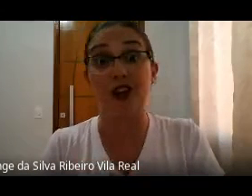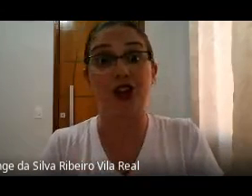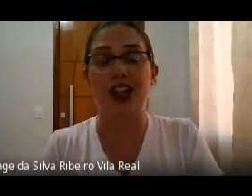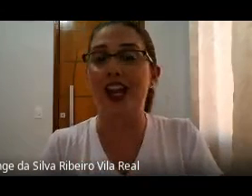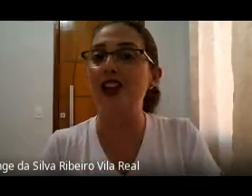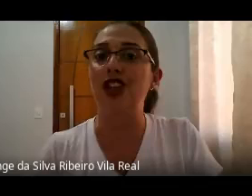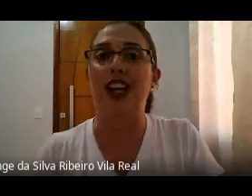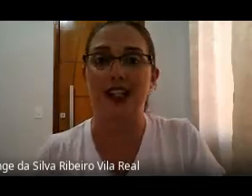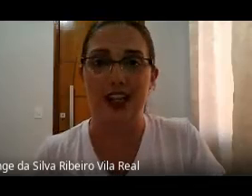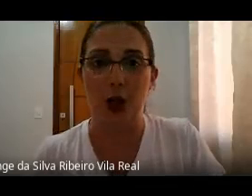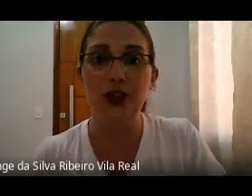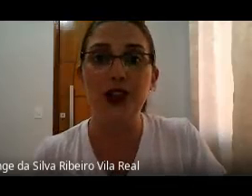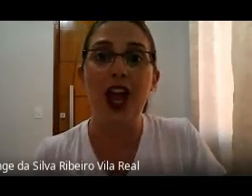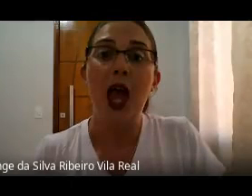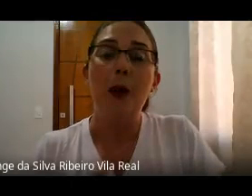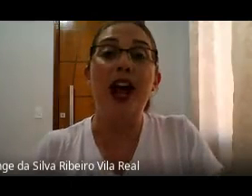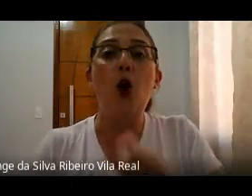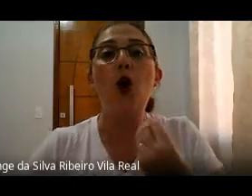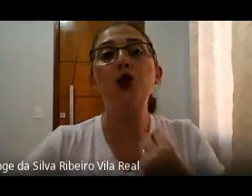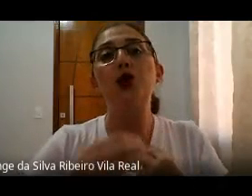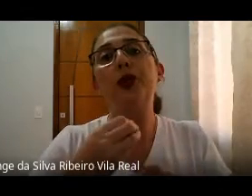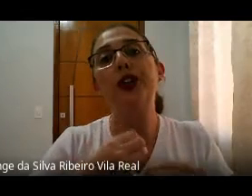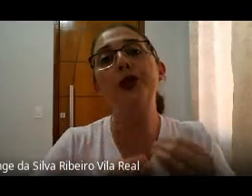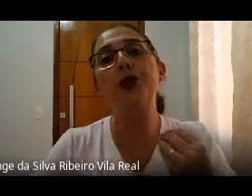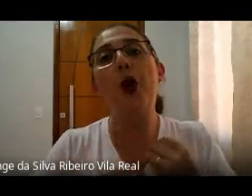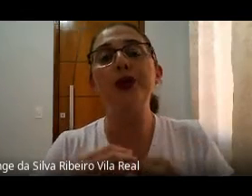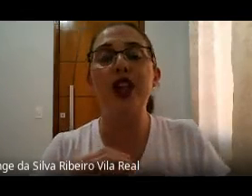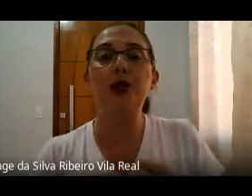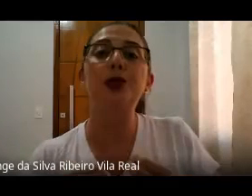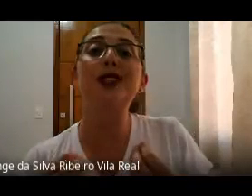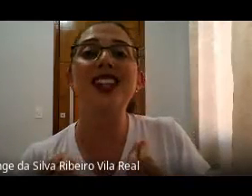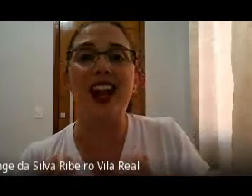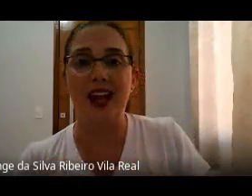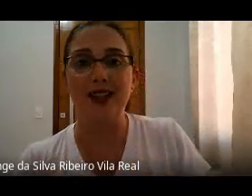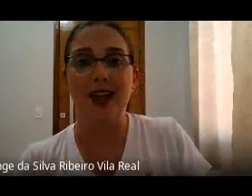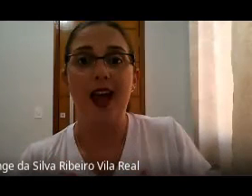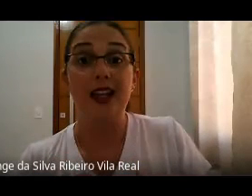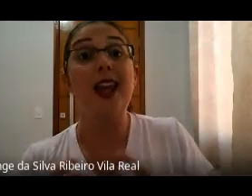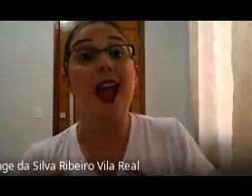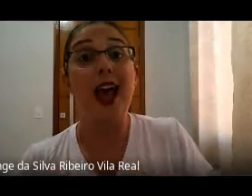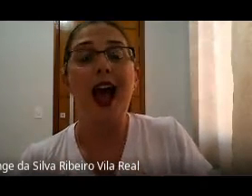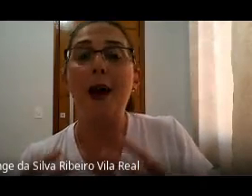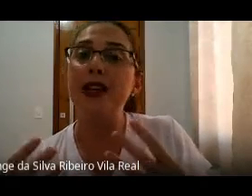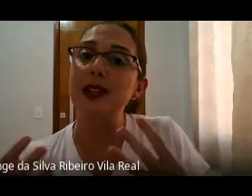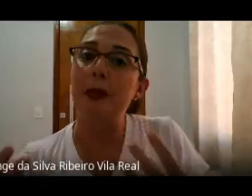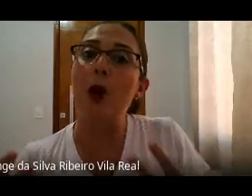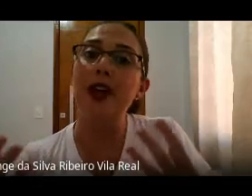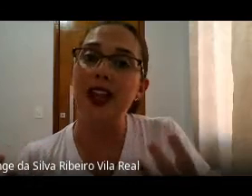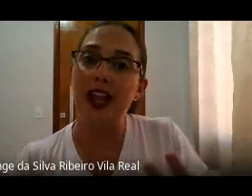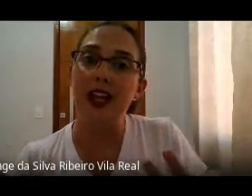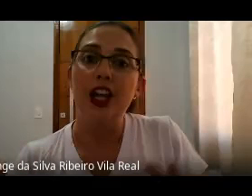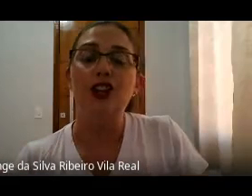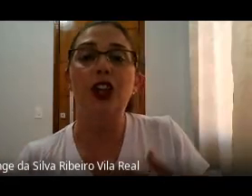uma prática desde que nascemos, para construirmos o conceito dos sinais, que é a